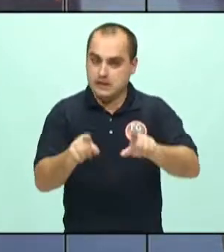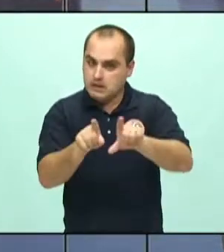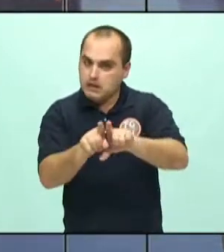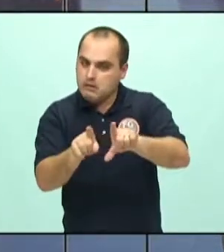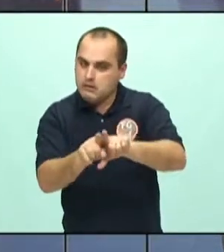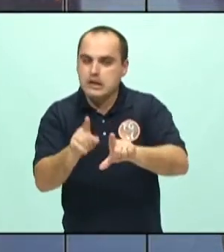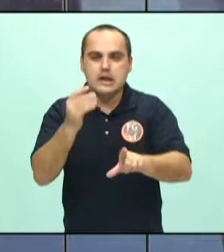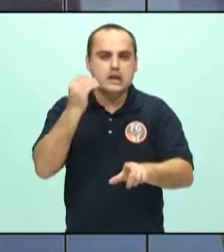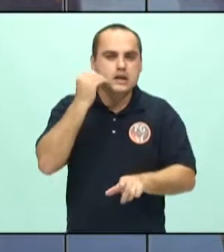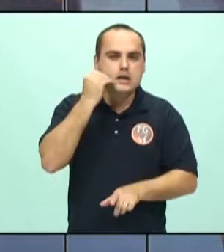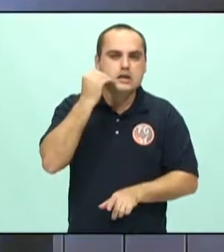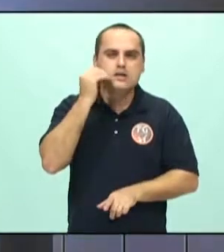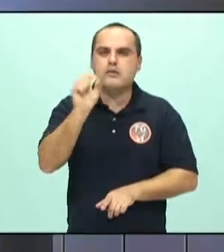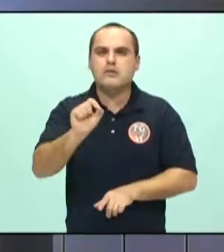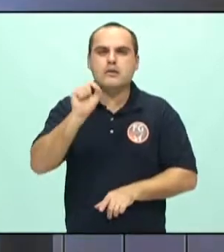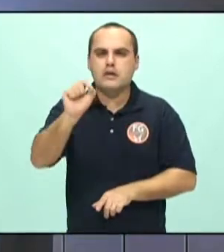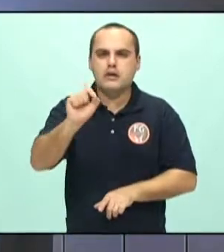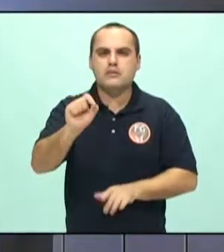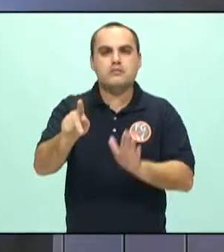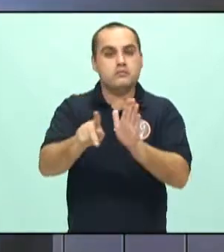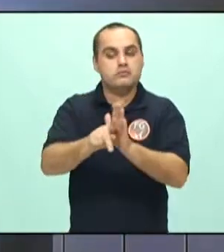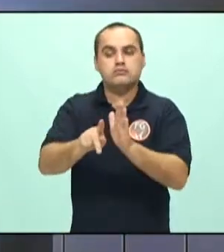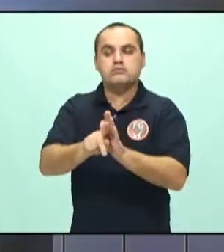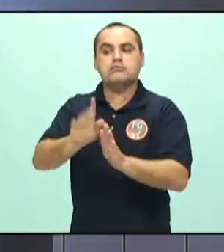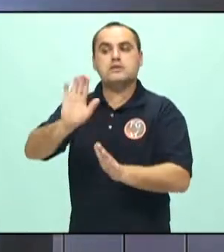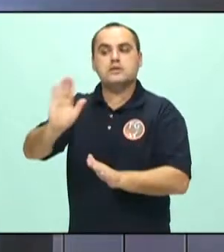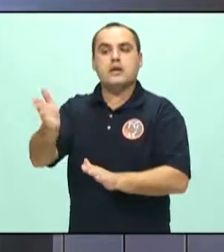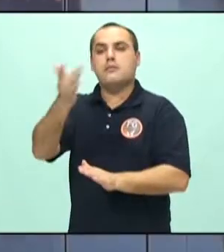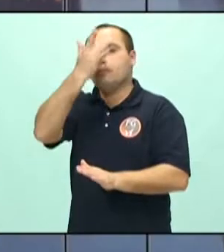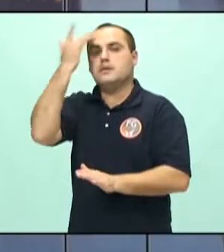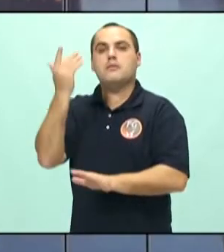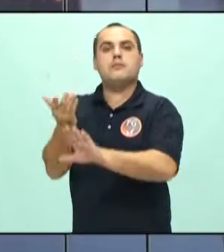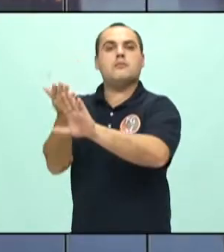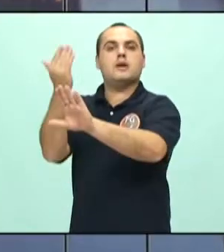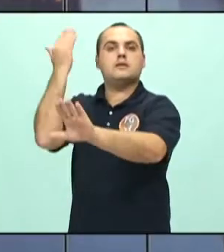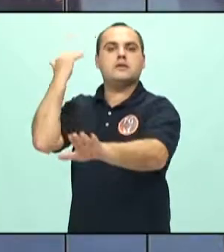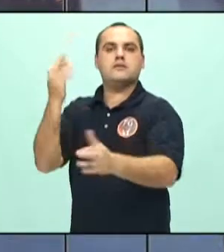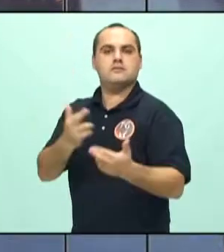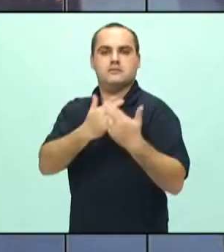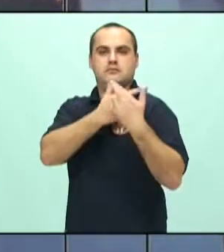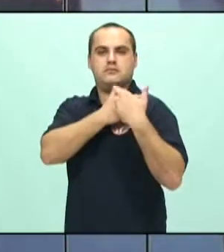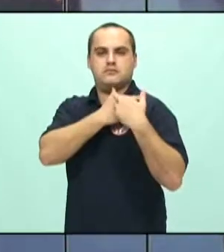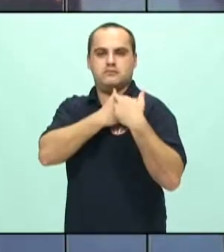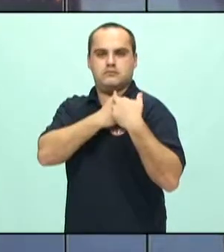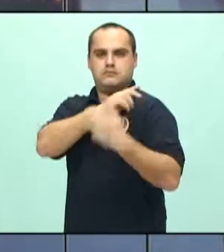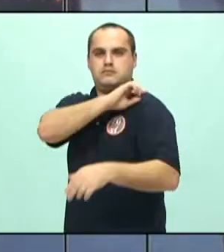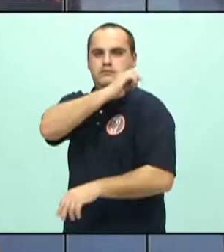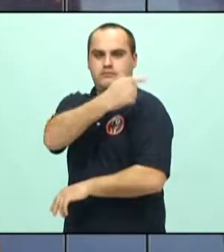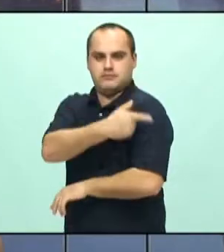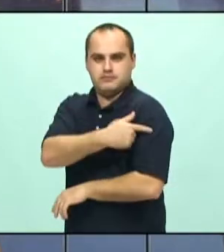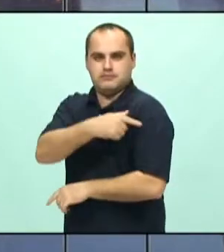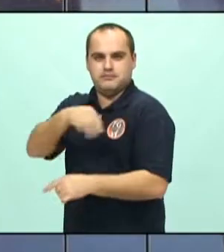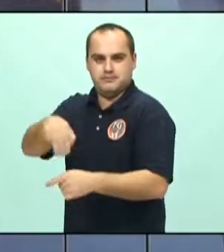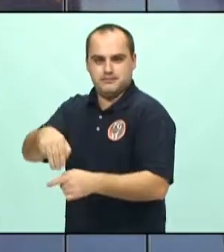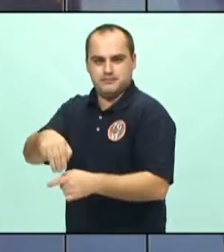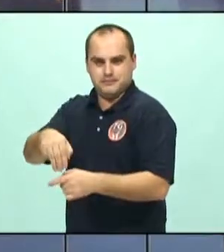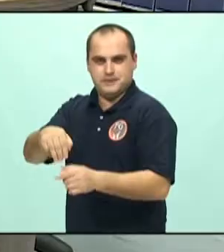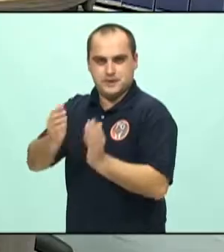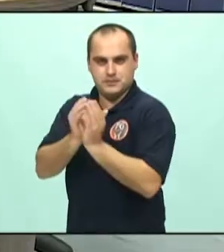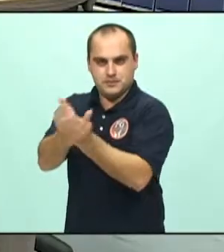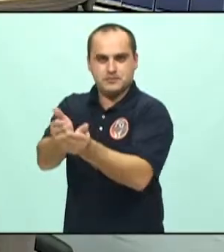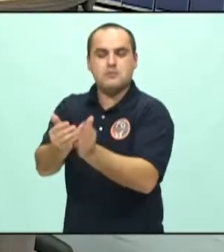também a praticagem, a autoridade portuária, para falar um pouco do município, do berço, da